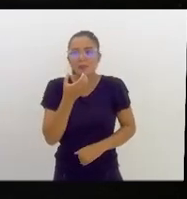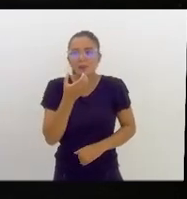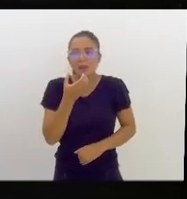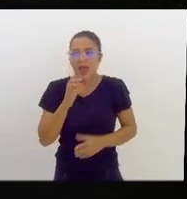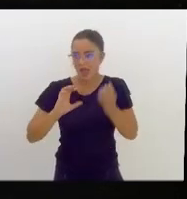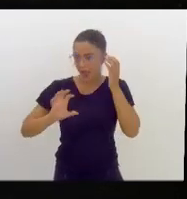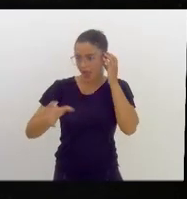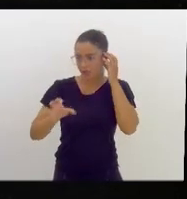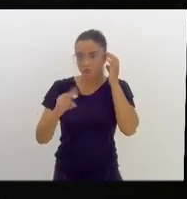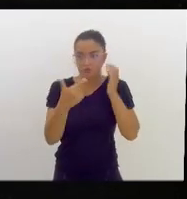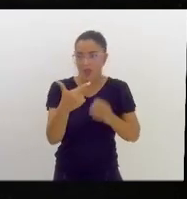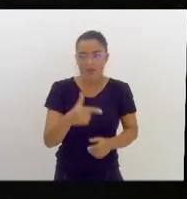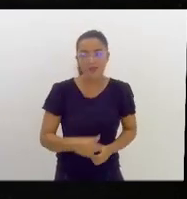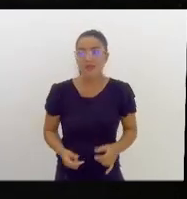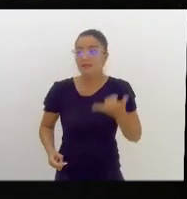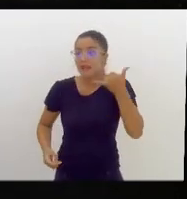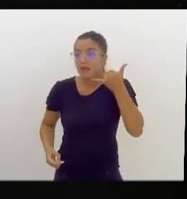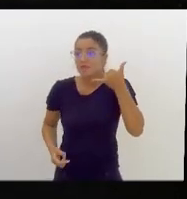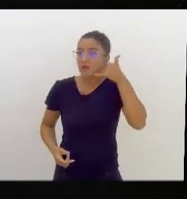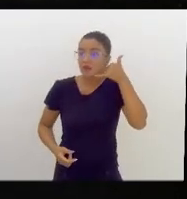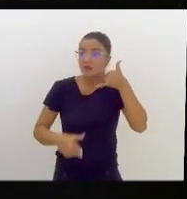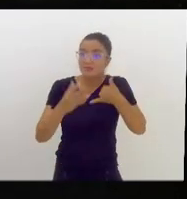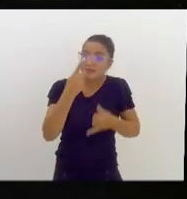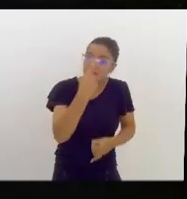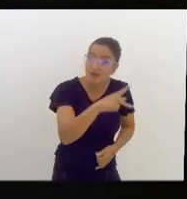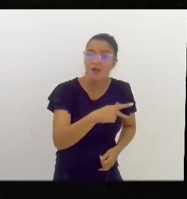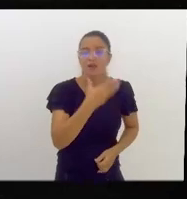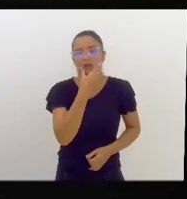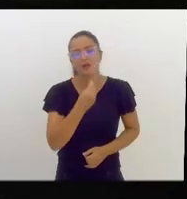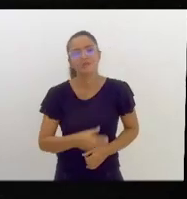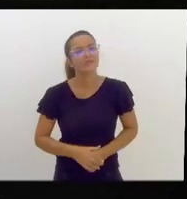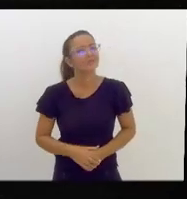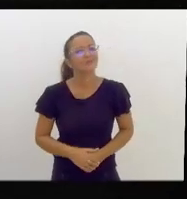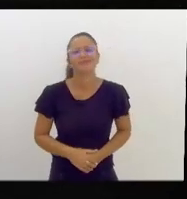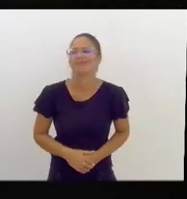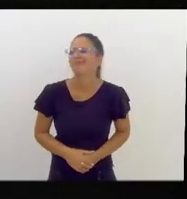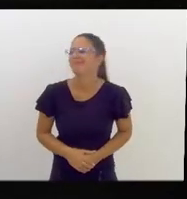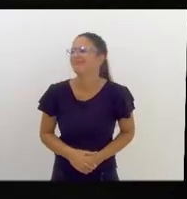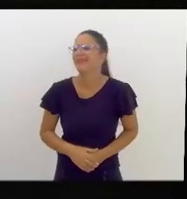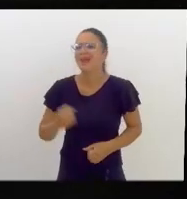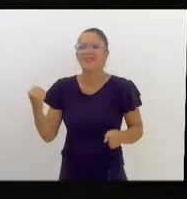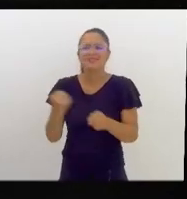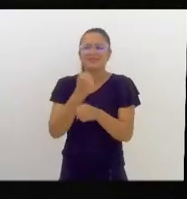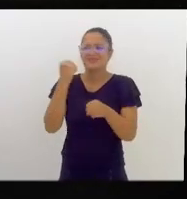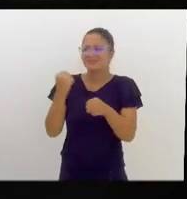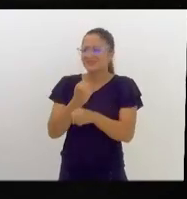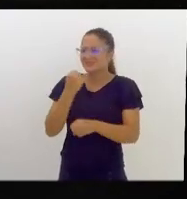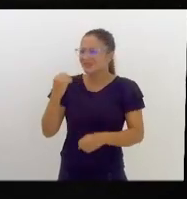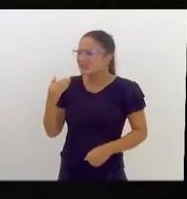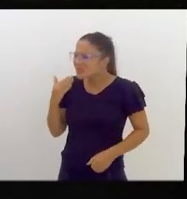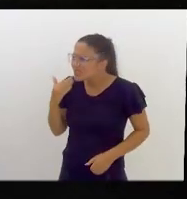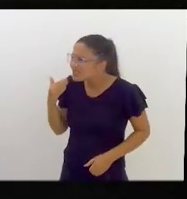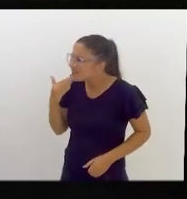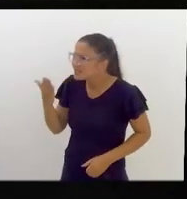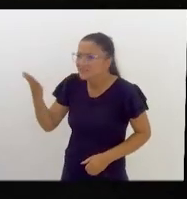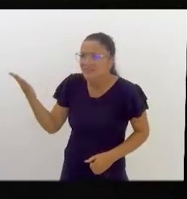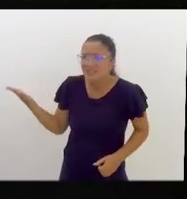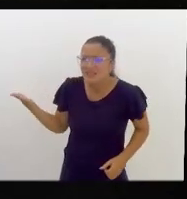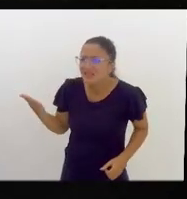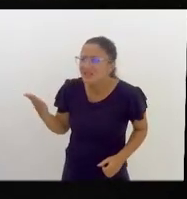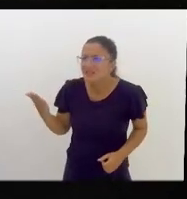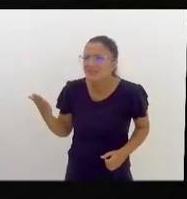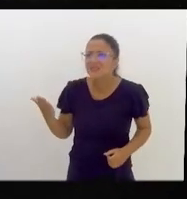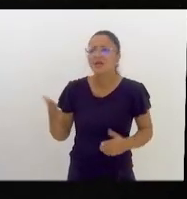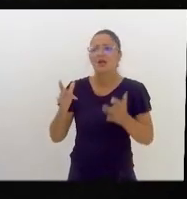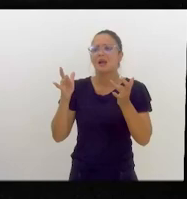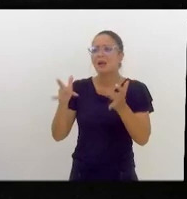funcionando. Vimos, né, a progressão das construções irregulares dentro da linha férrea, vimos o